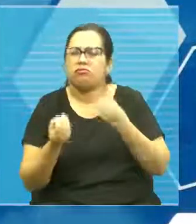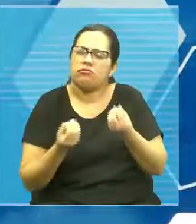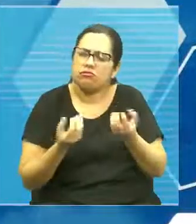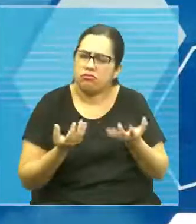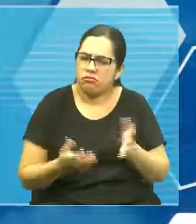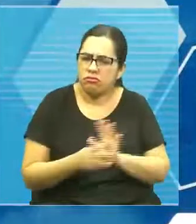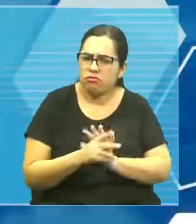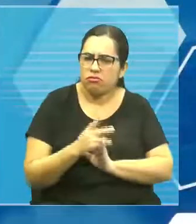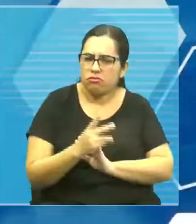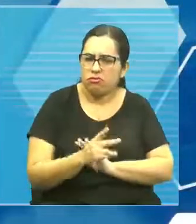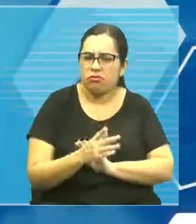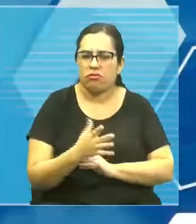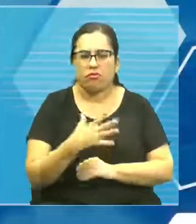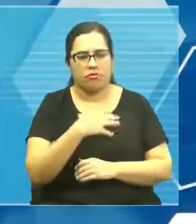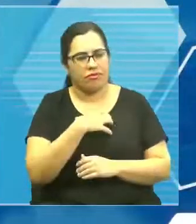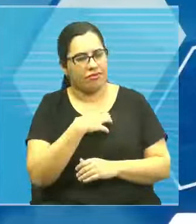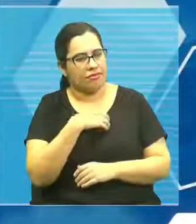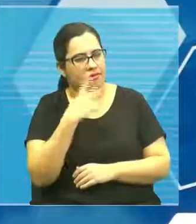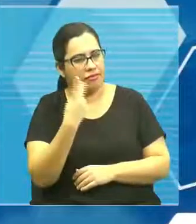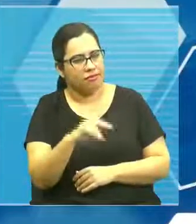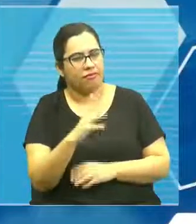De ti, que ela está encostada em ti.